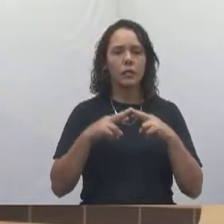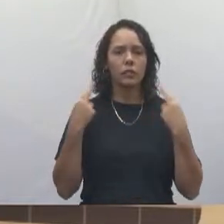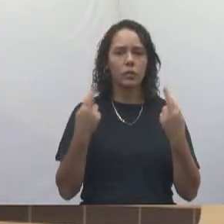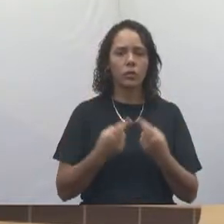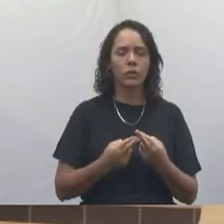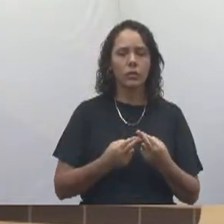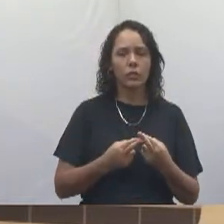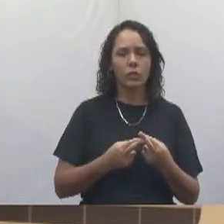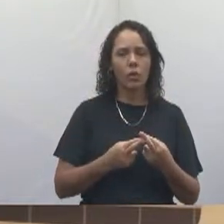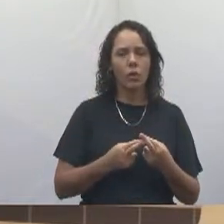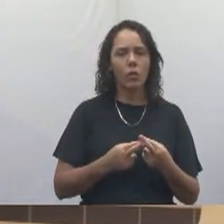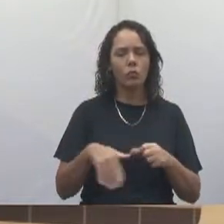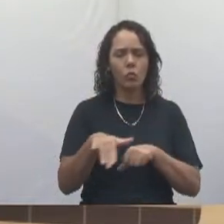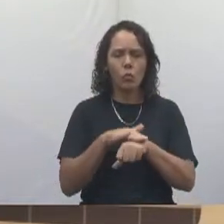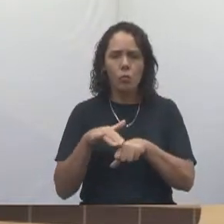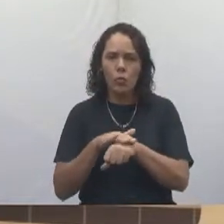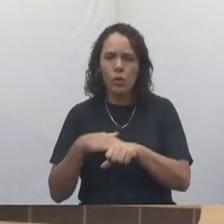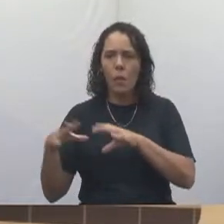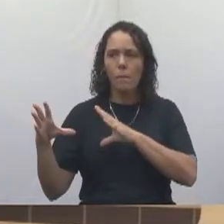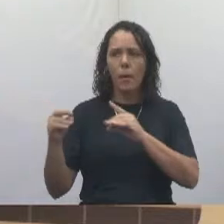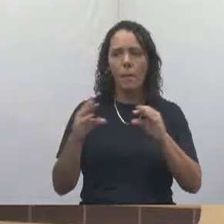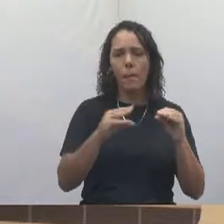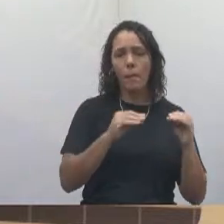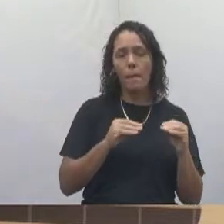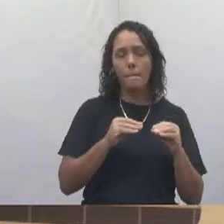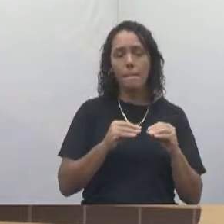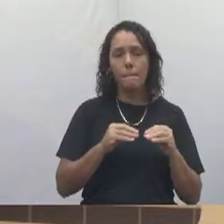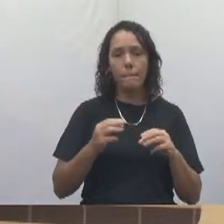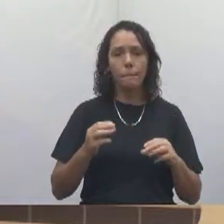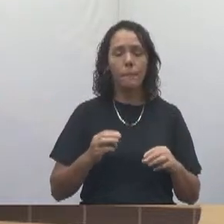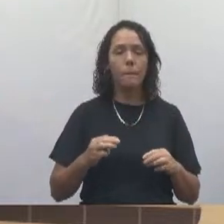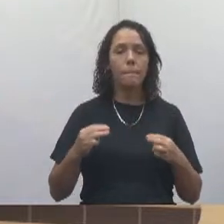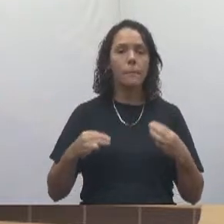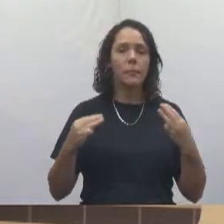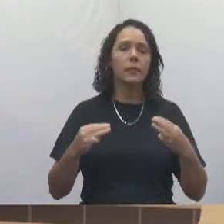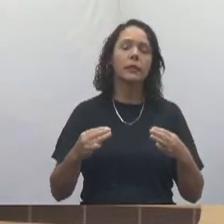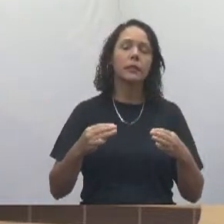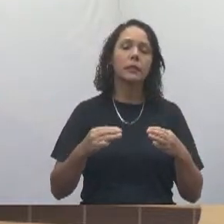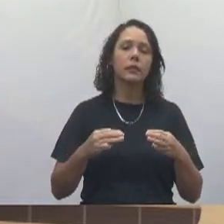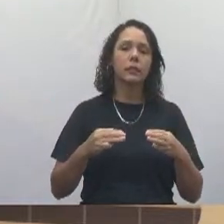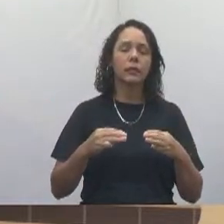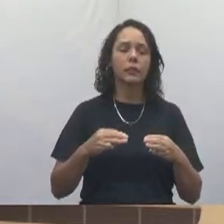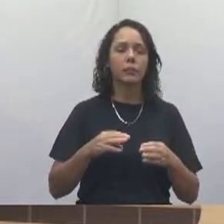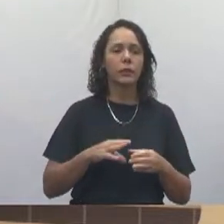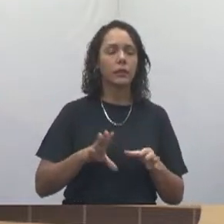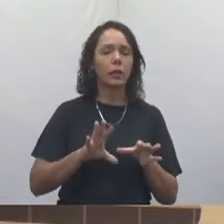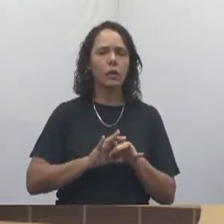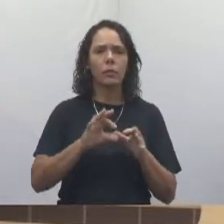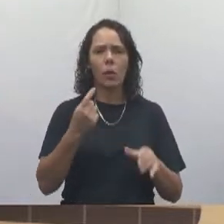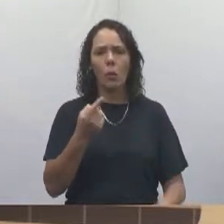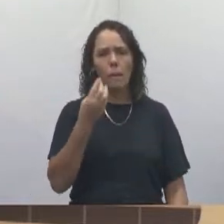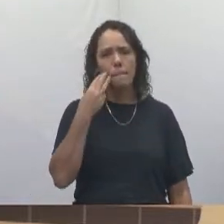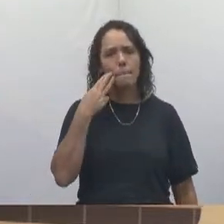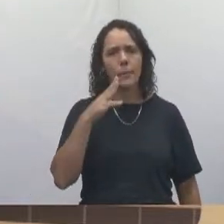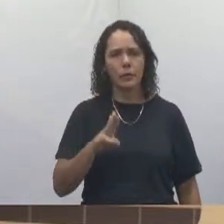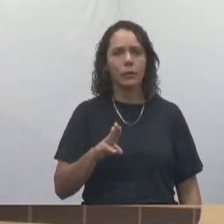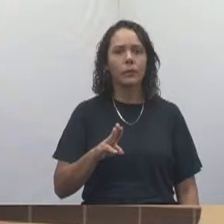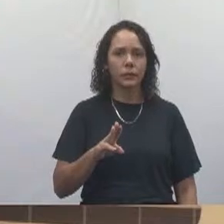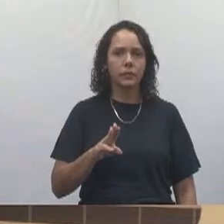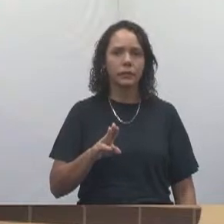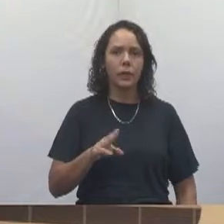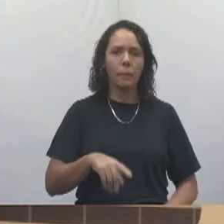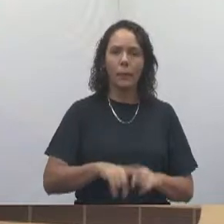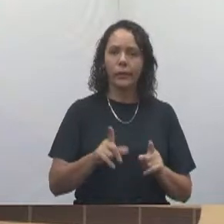mundo que podia procurar, o Ministério liberou 1 milhão em dezembro, por portaria que até hoje não chegou. Mas para Matão chegou